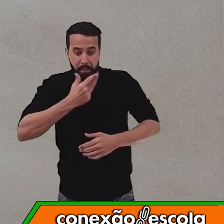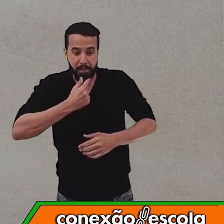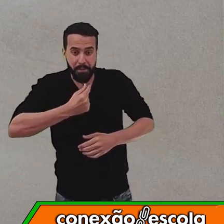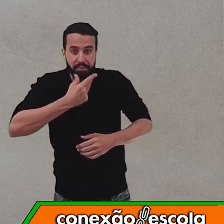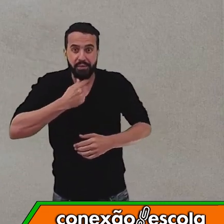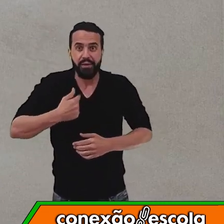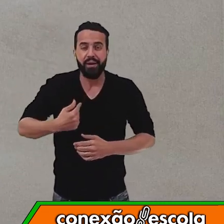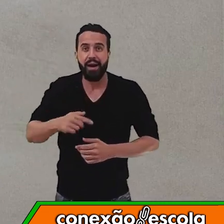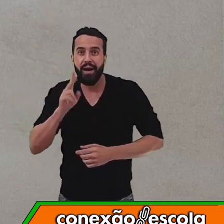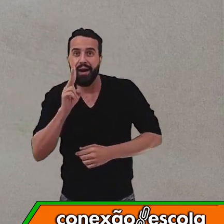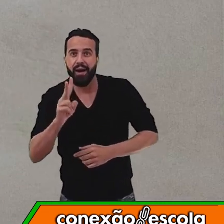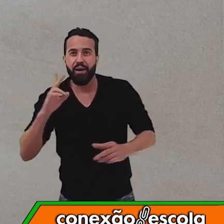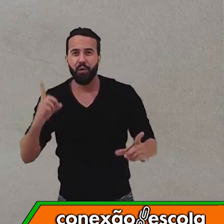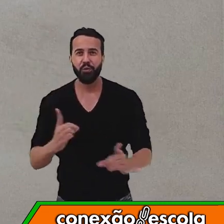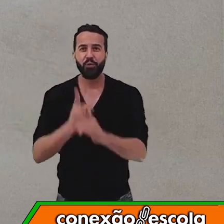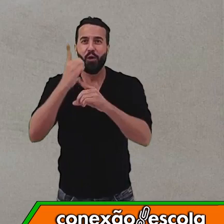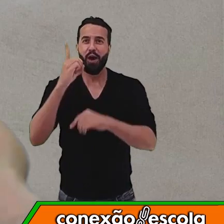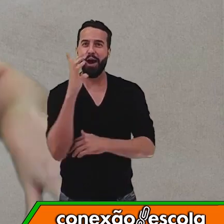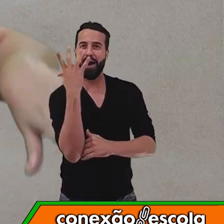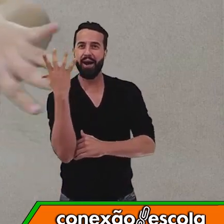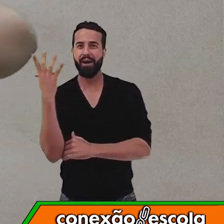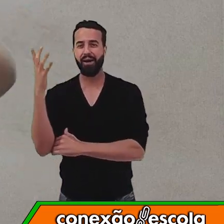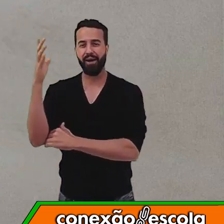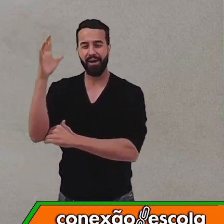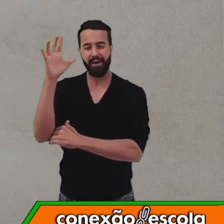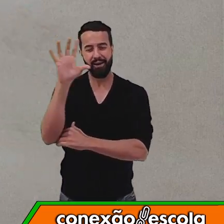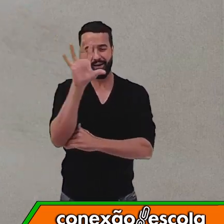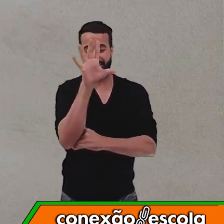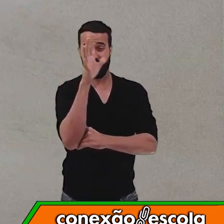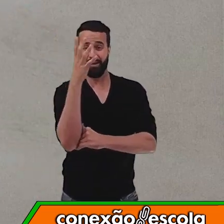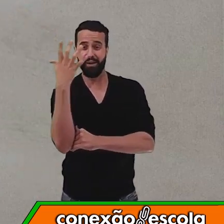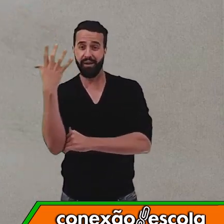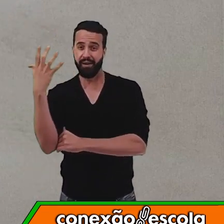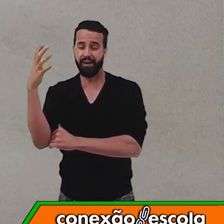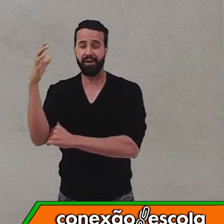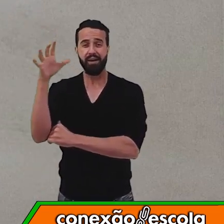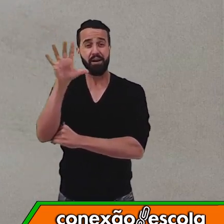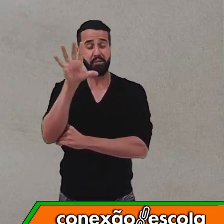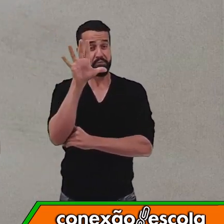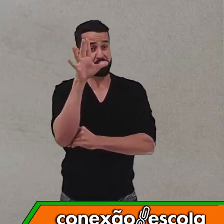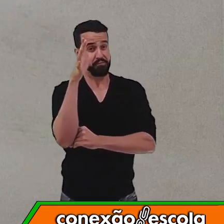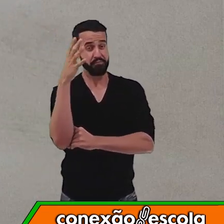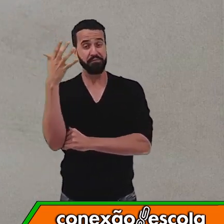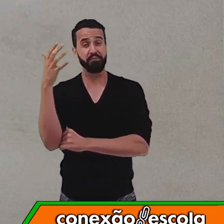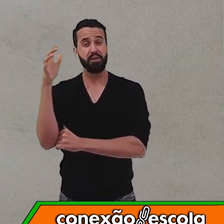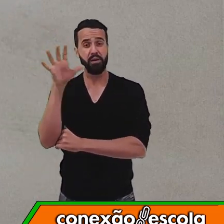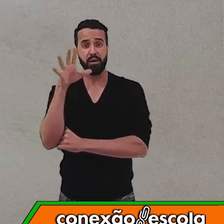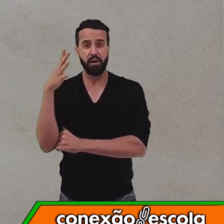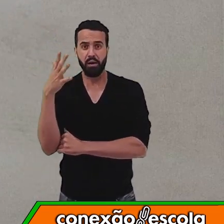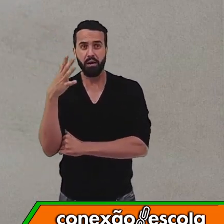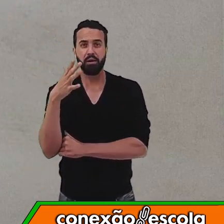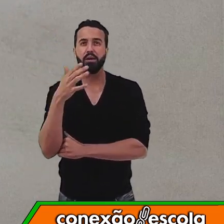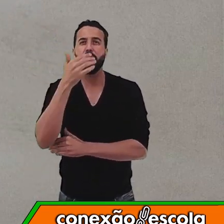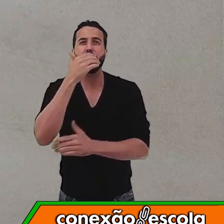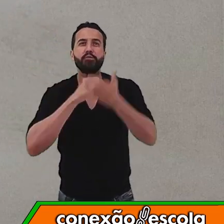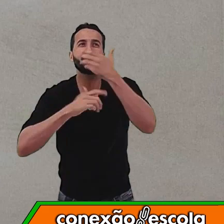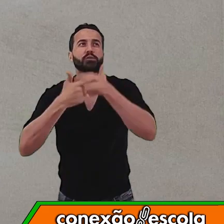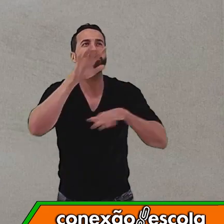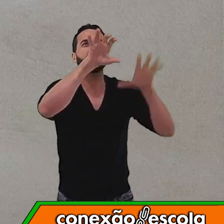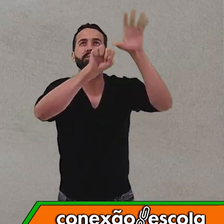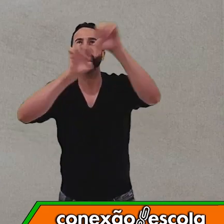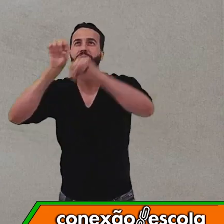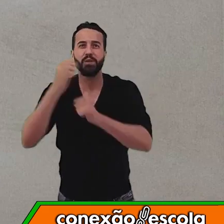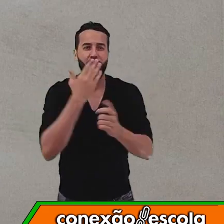uma árvore, se balançou em seus galhos, comeu dos seus